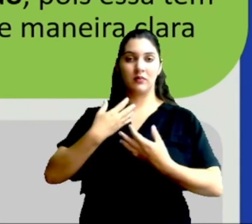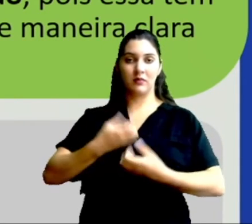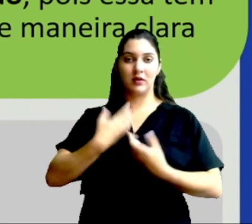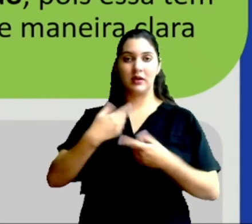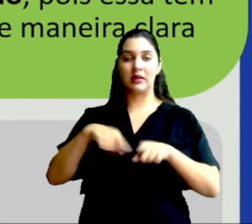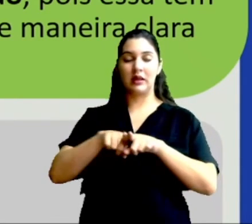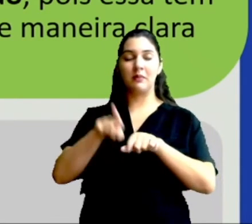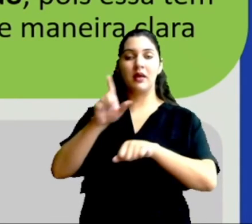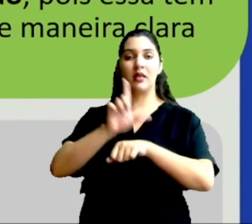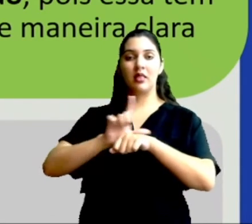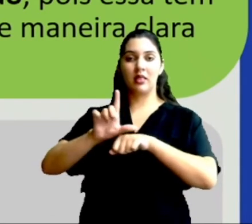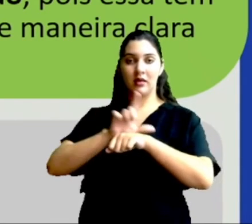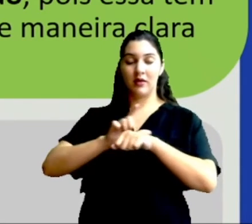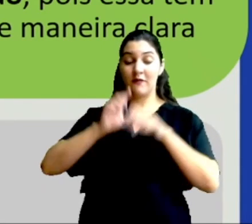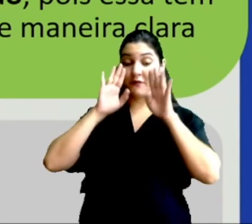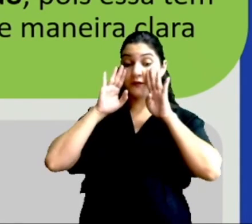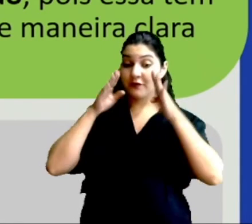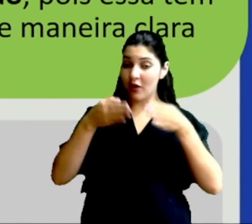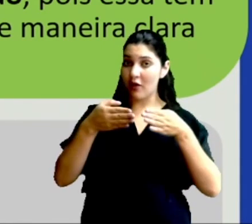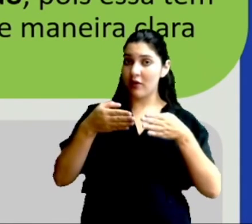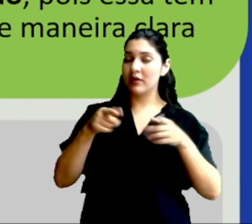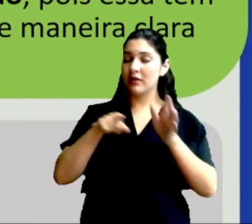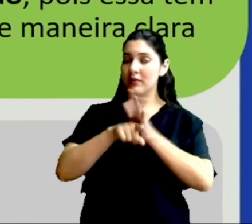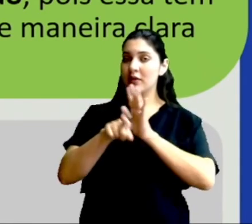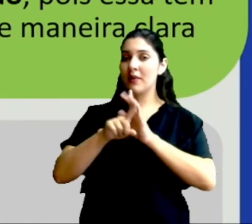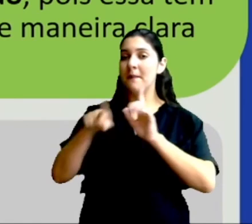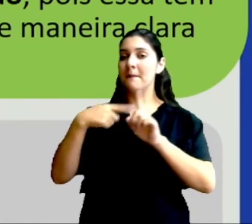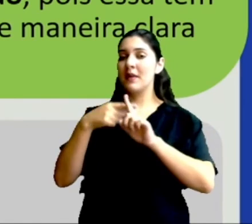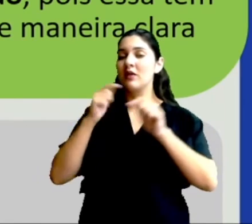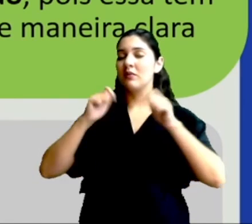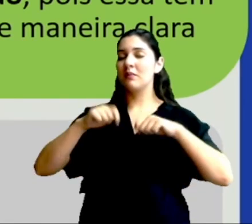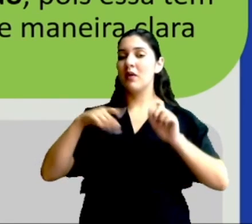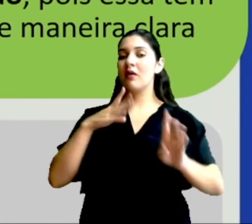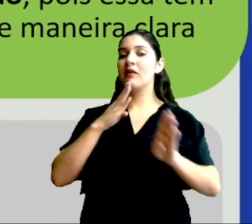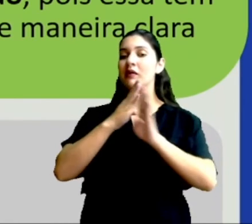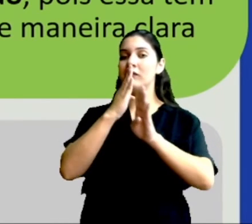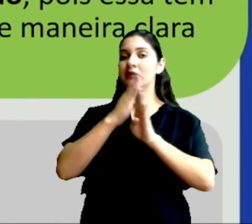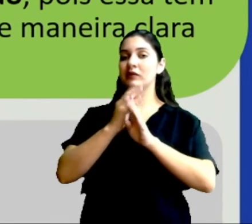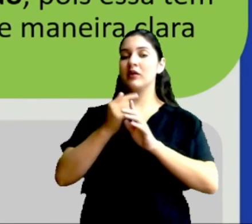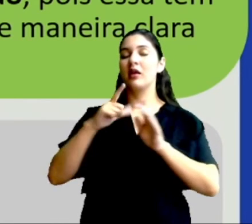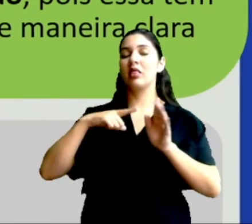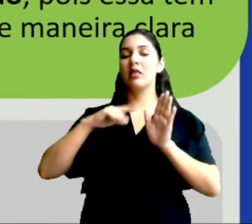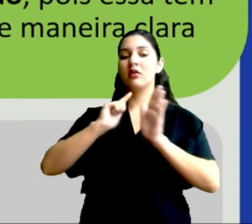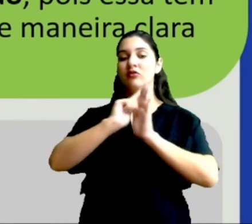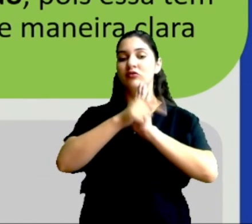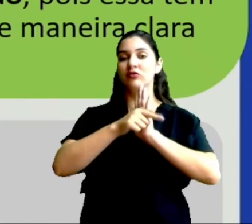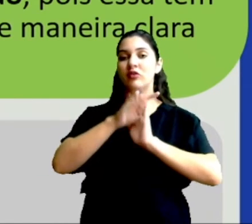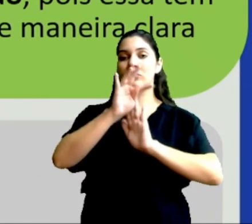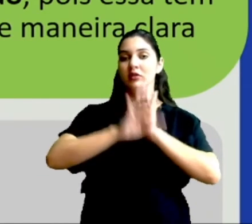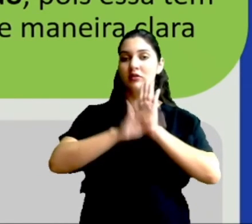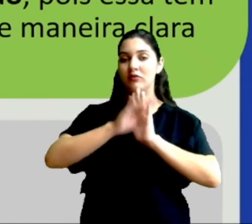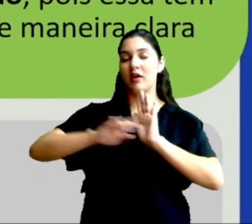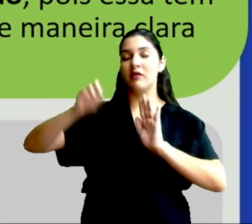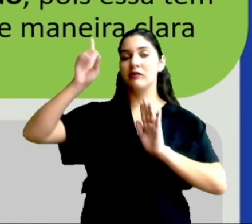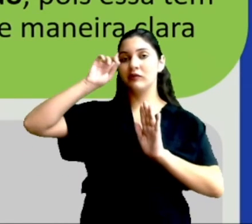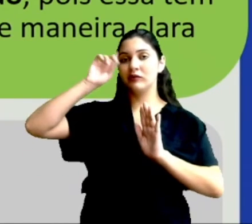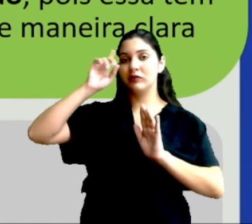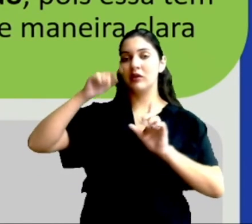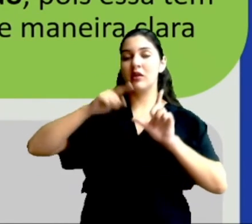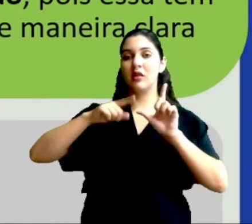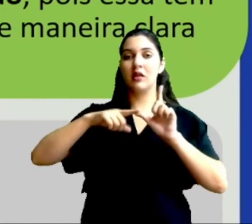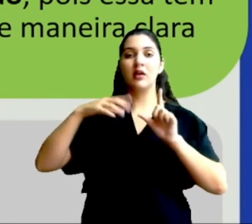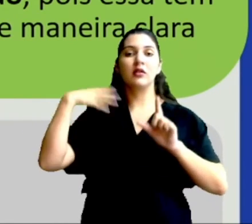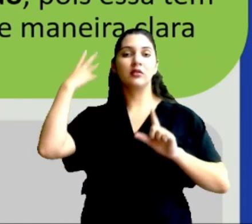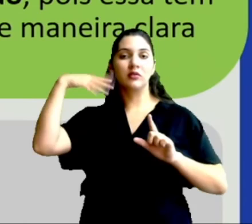na literatura. Então, foca aí, ó. Mas pode ser encontrada em gêneros textuais do cotidiano, como letras